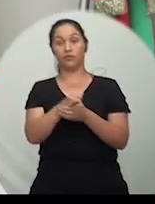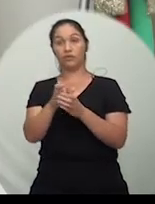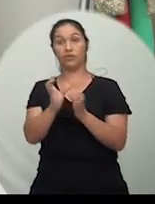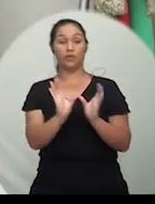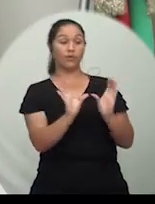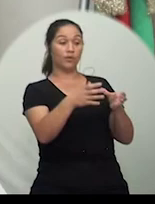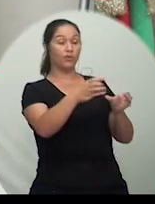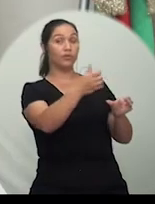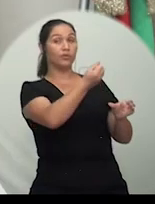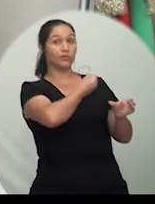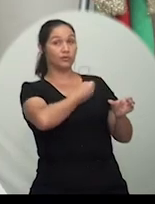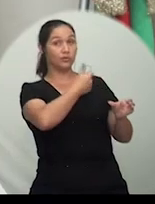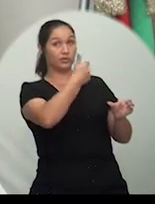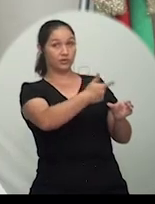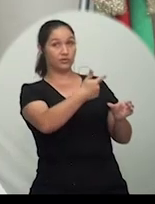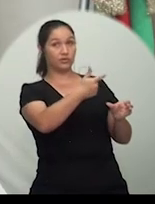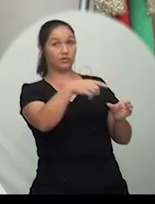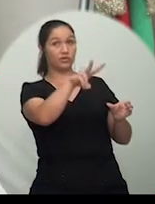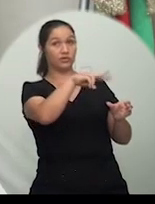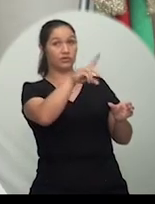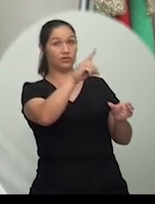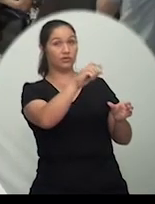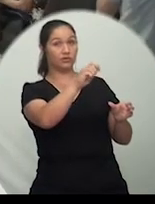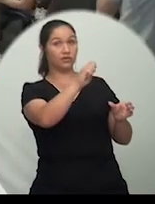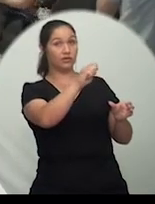Chapa 2, senhor presidente, vereador Delto Feuze.